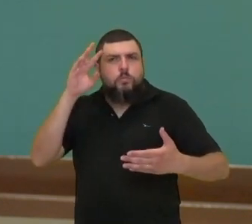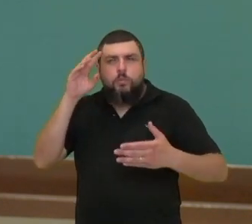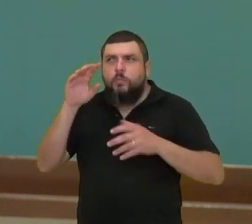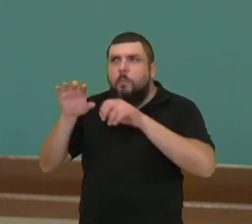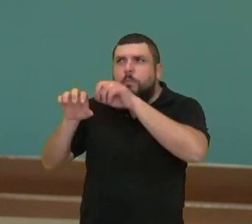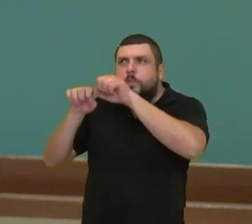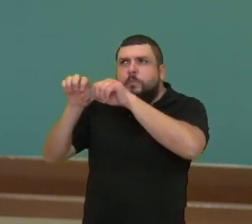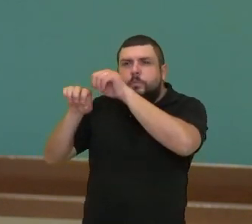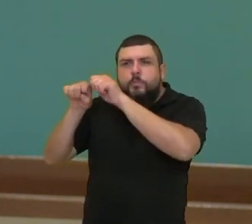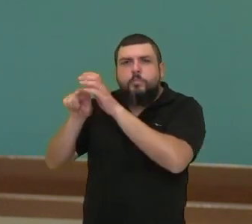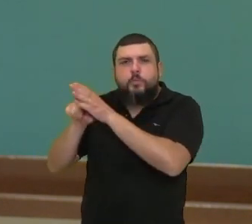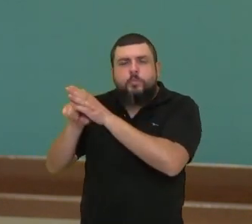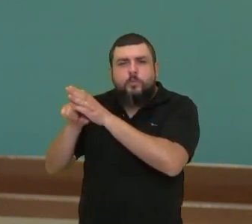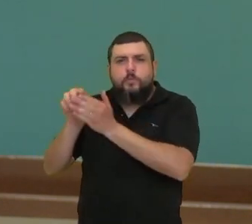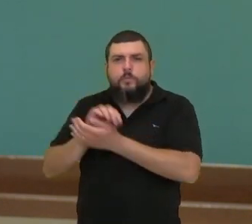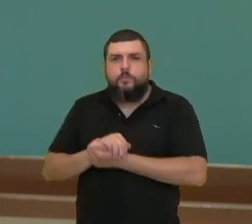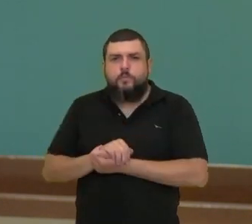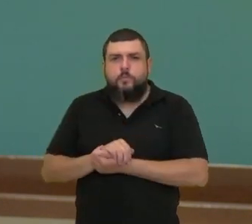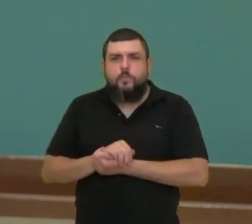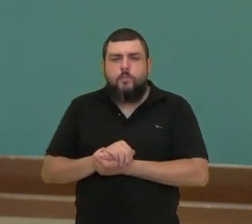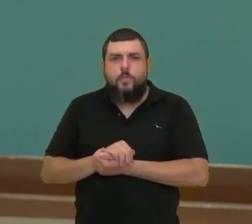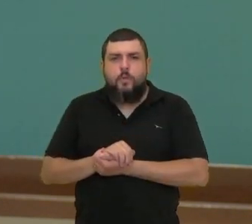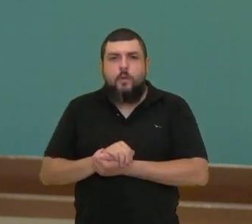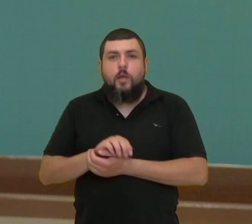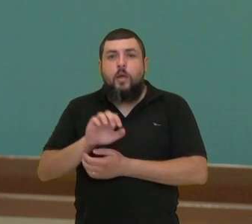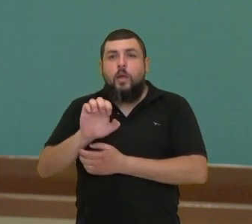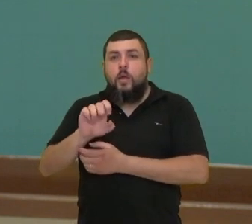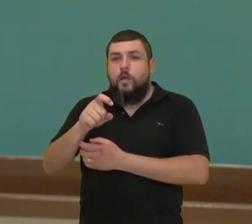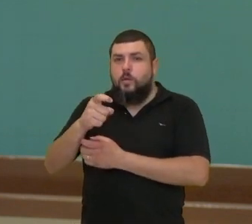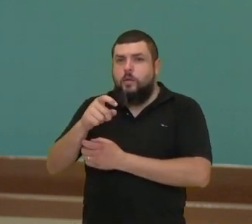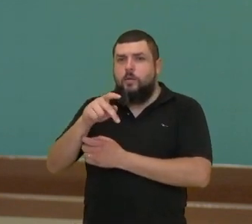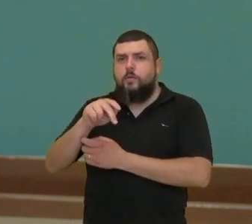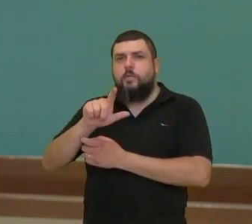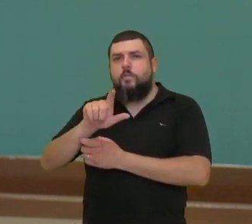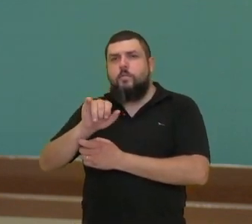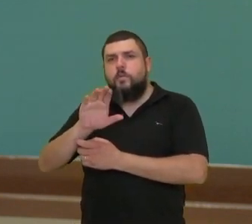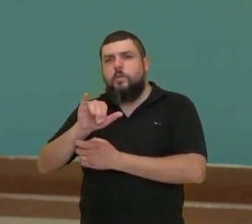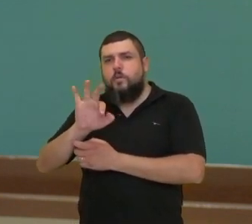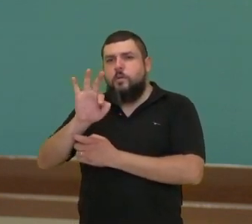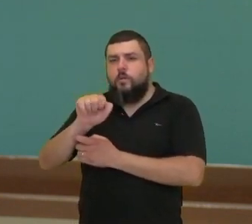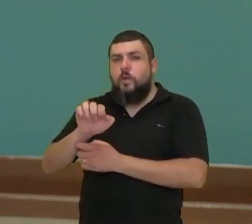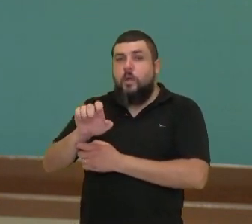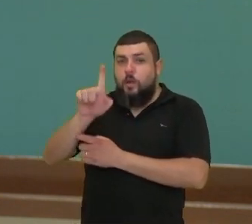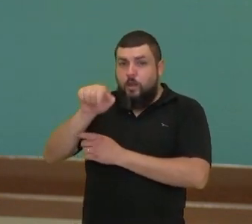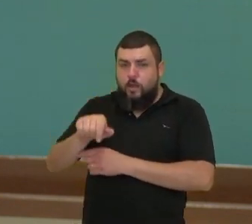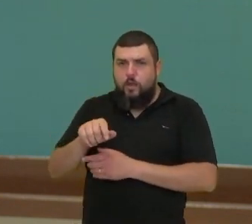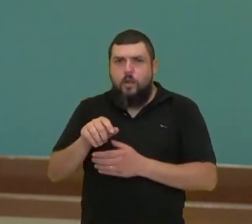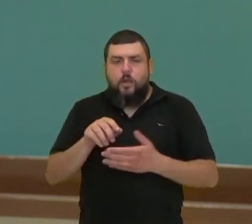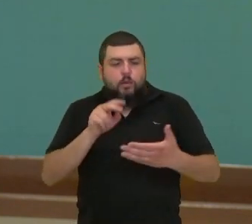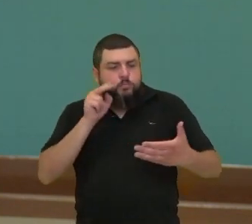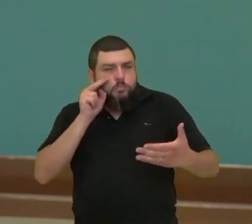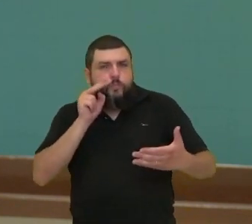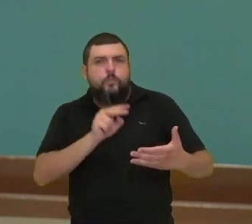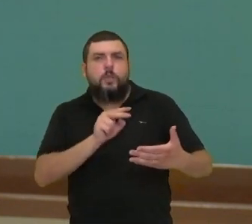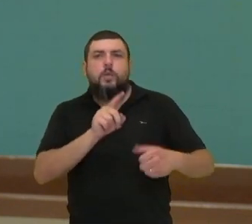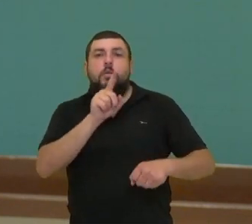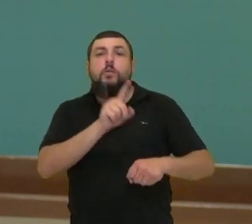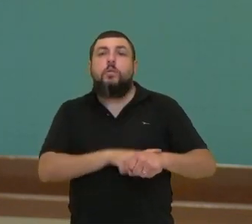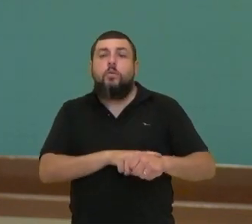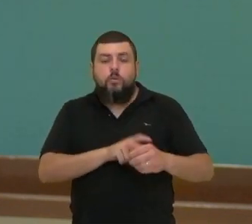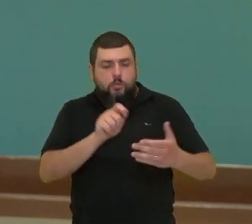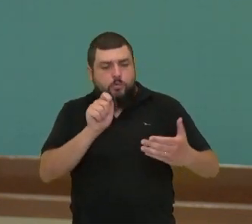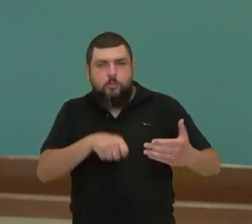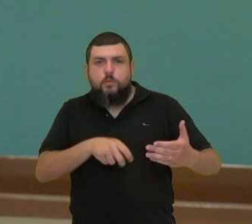informação. E explícitas são informações que estão escritas ali, expostas no texto, você pode